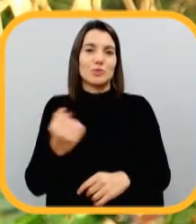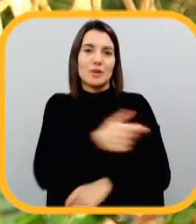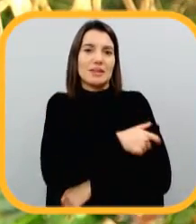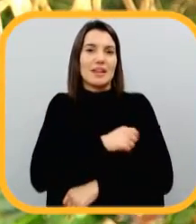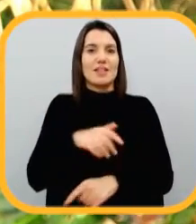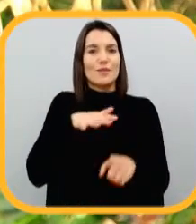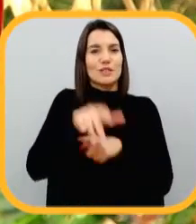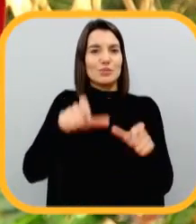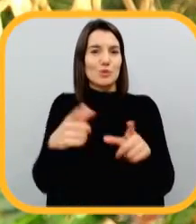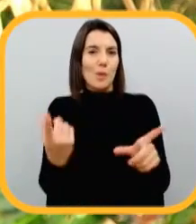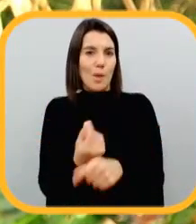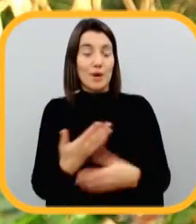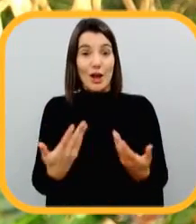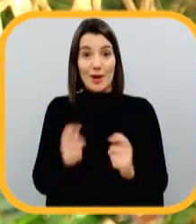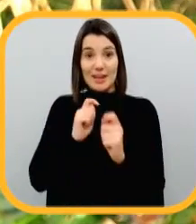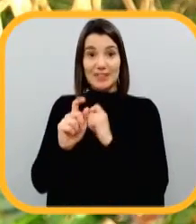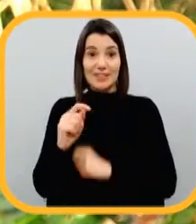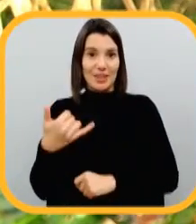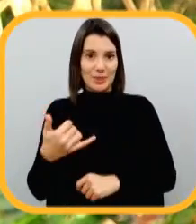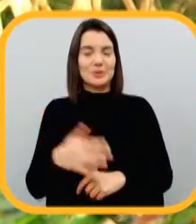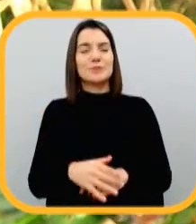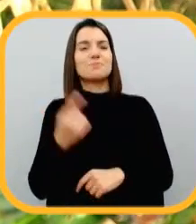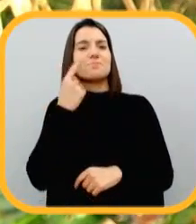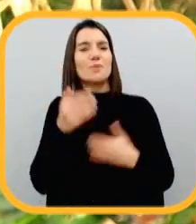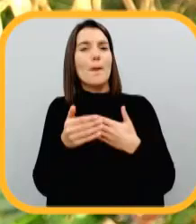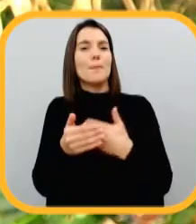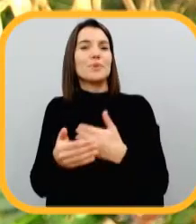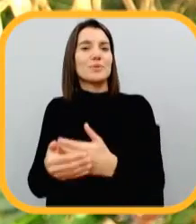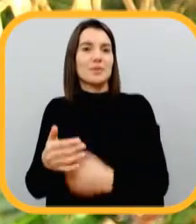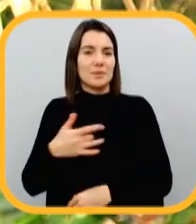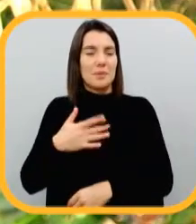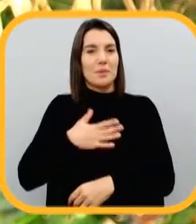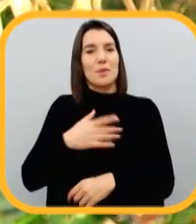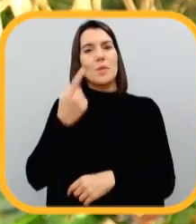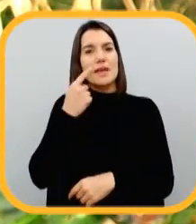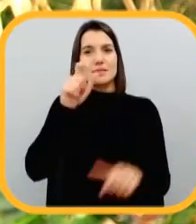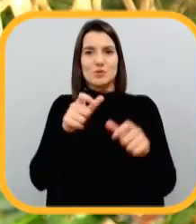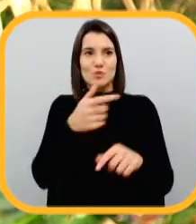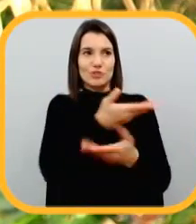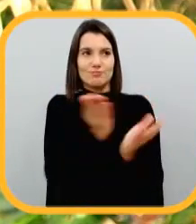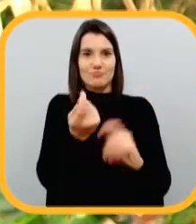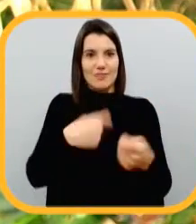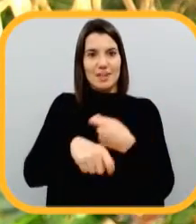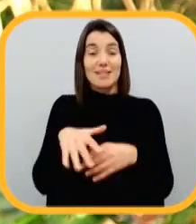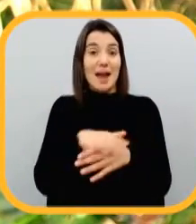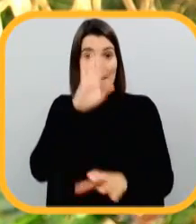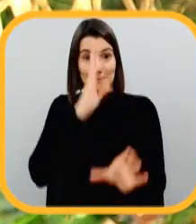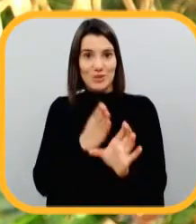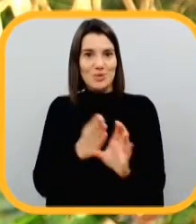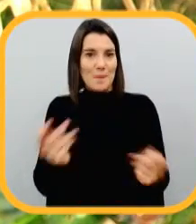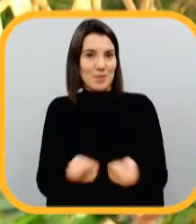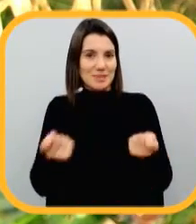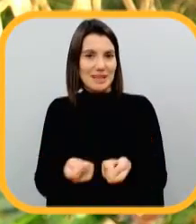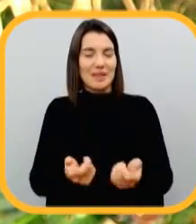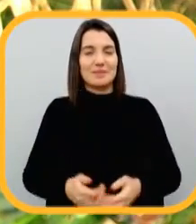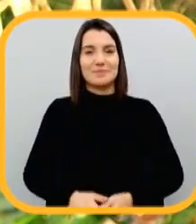pelas organizações para convencer o consumidor? Neste Repórter E2 exploramos os processos pelos quais as empresas conhecem o público